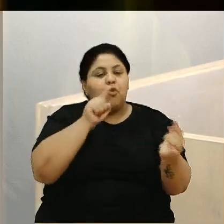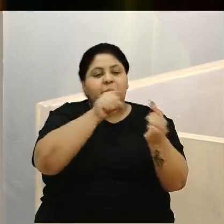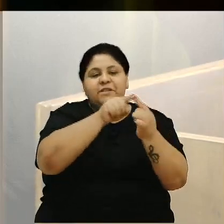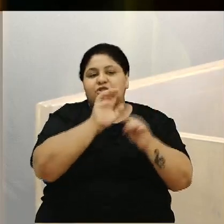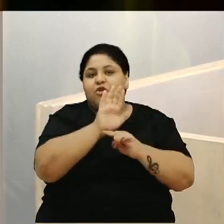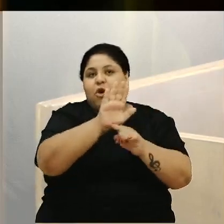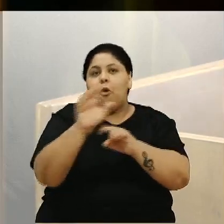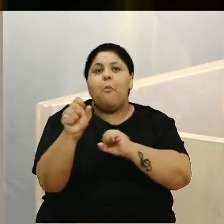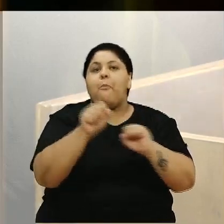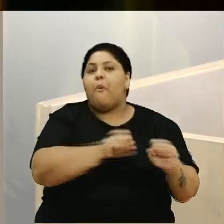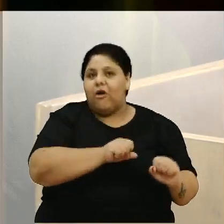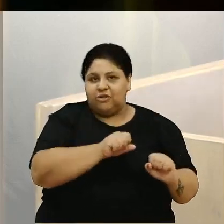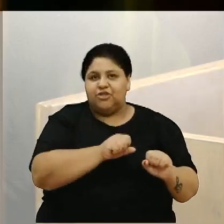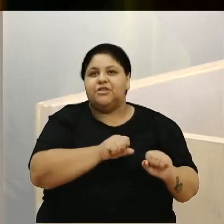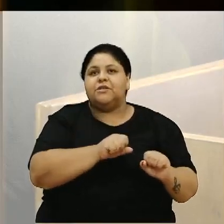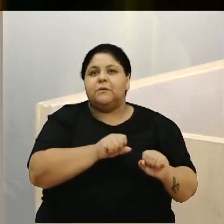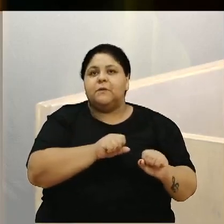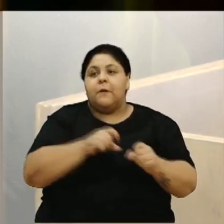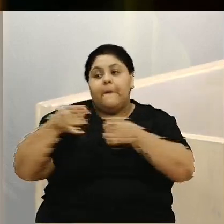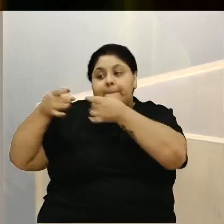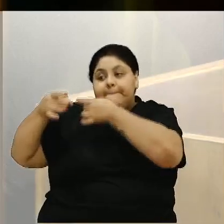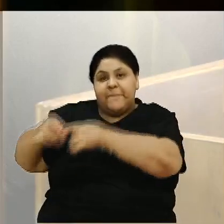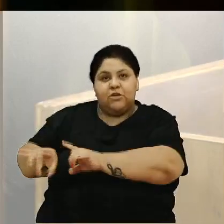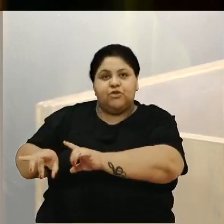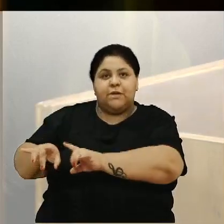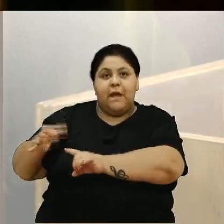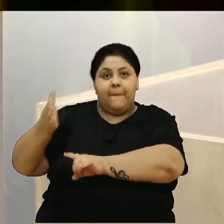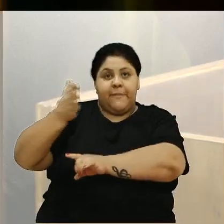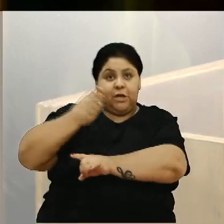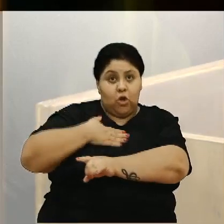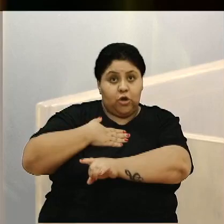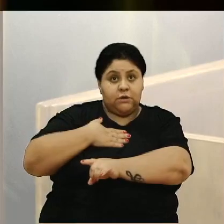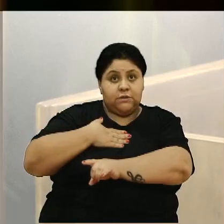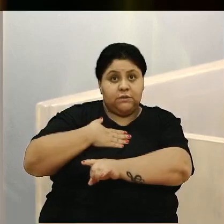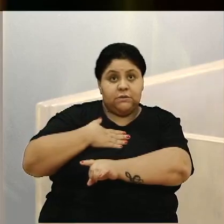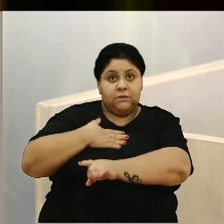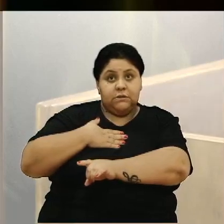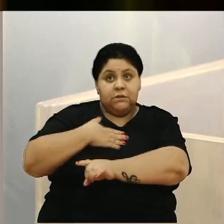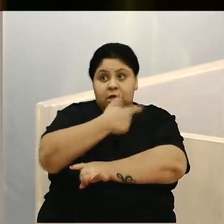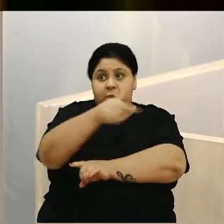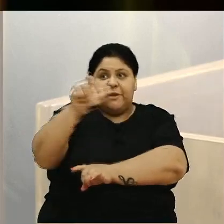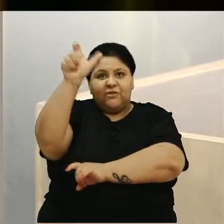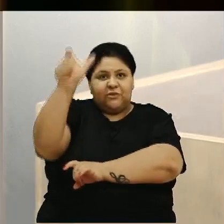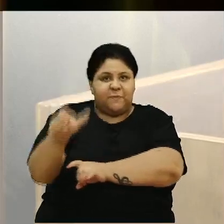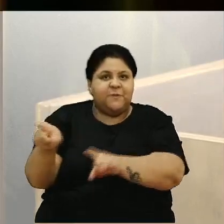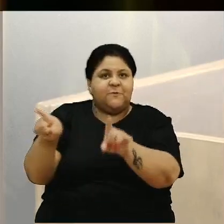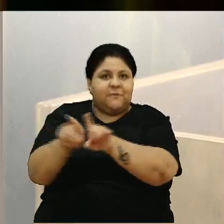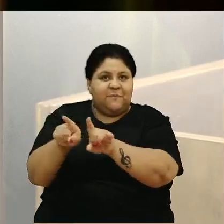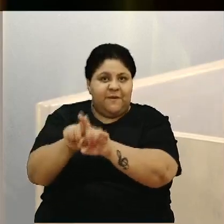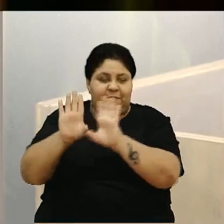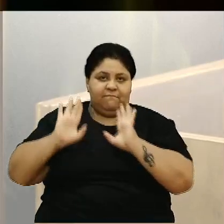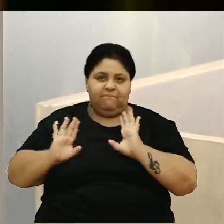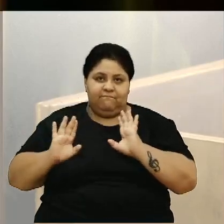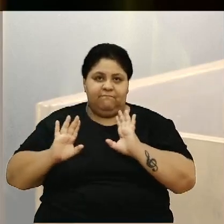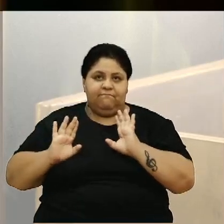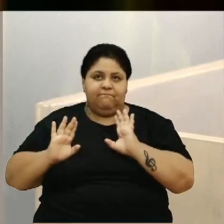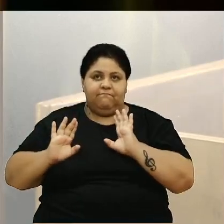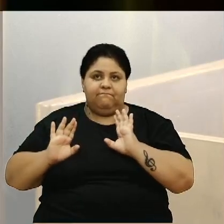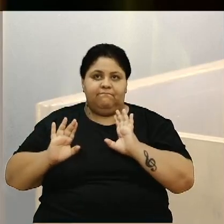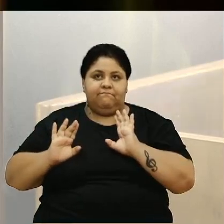gerando uma situação de risco para nós próprios e para aqueles que nos rodeiam, né? Então deixar isso para as equipes que são